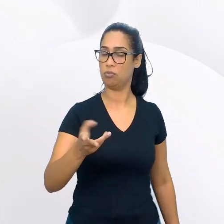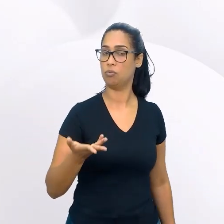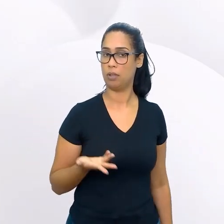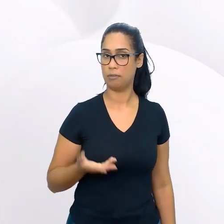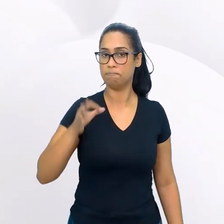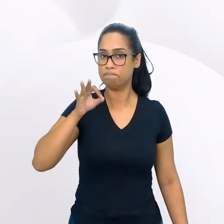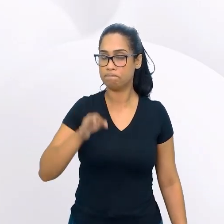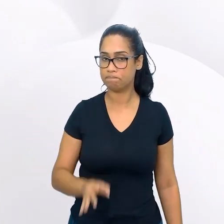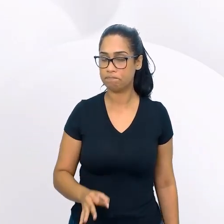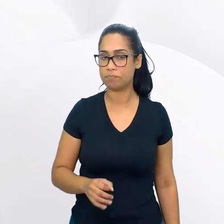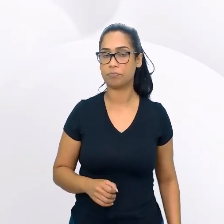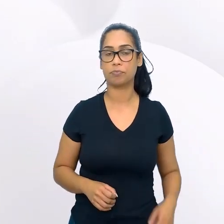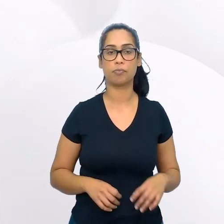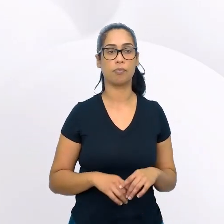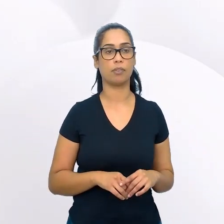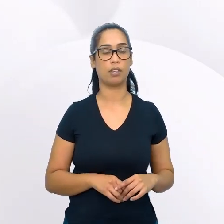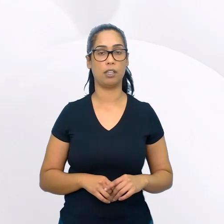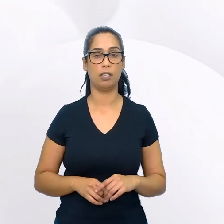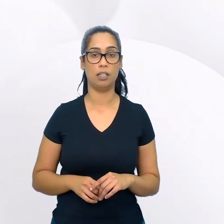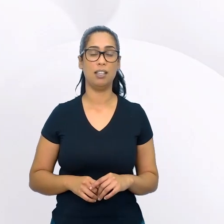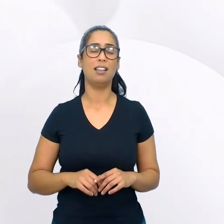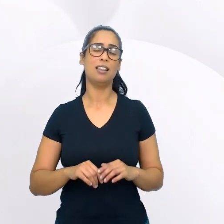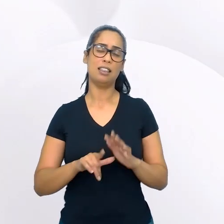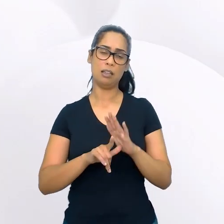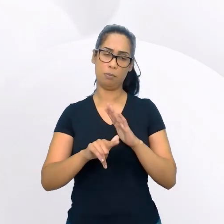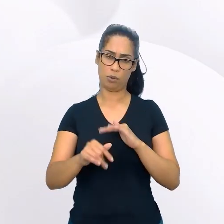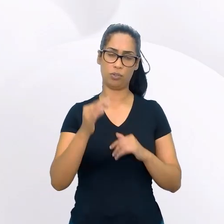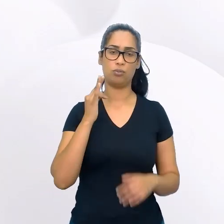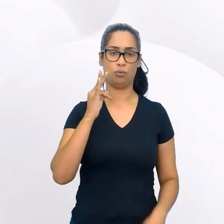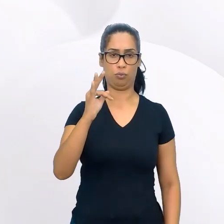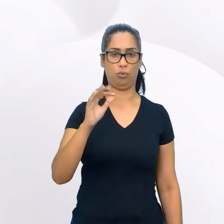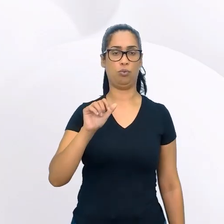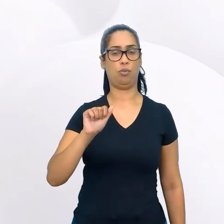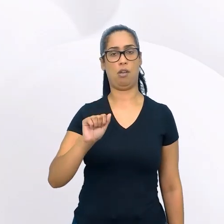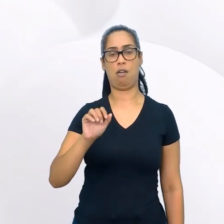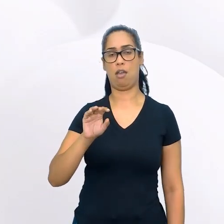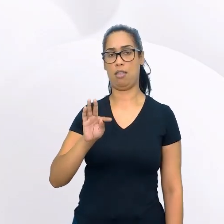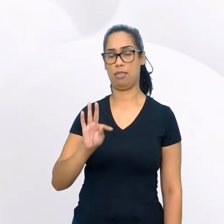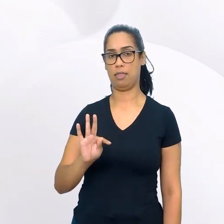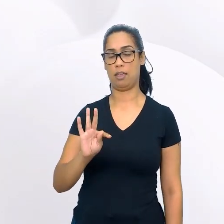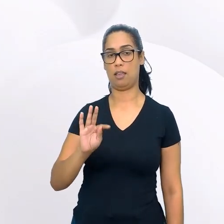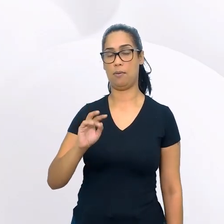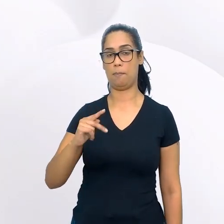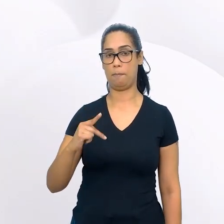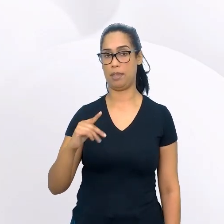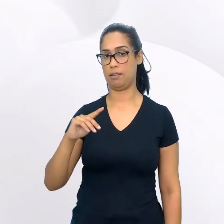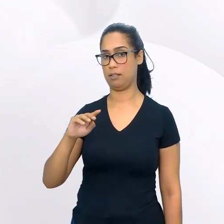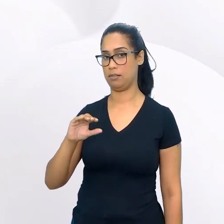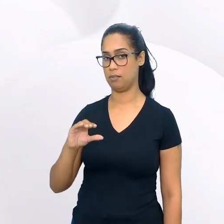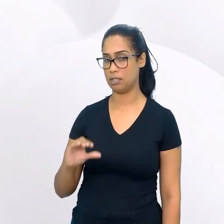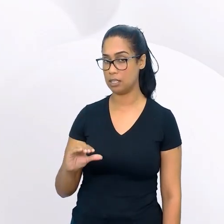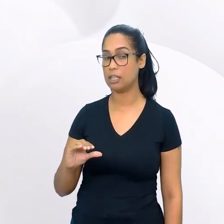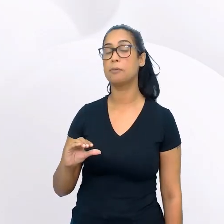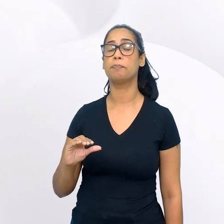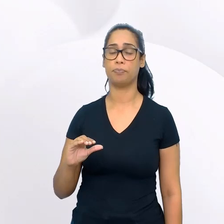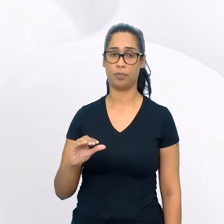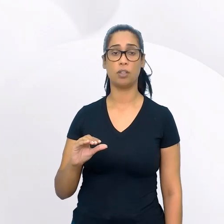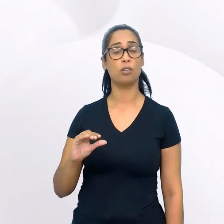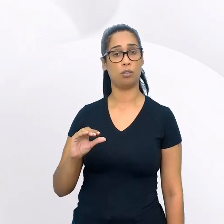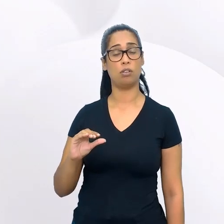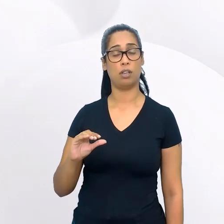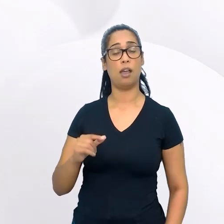Principalmente as próximas a TPC serão abordadas esse documento nessa formação